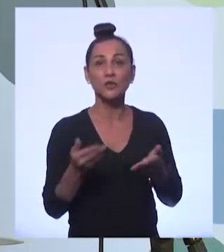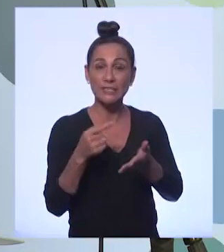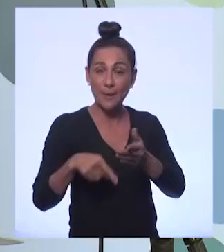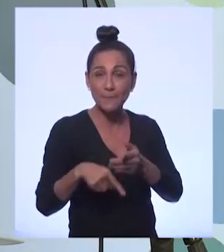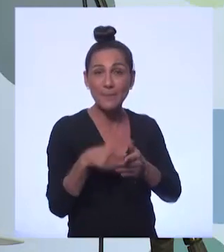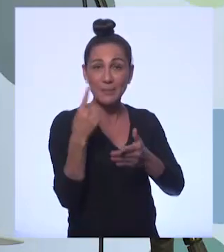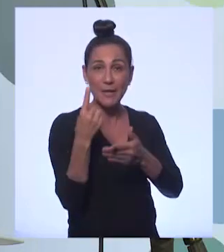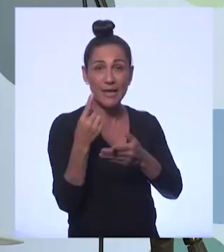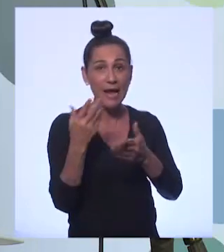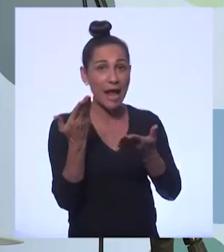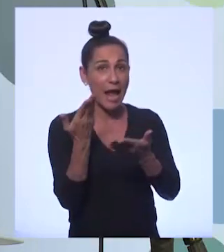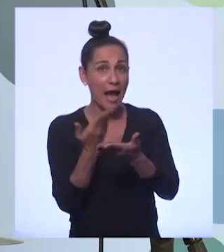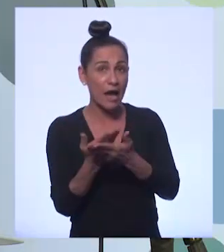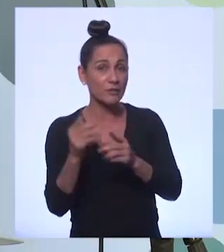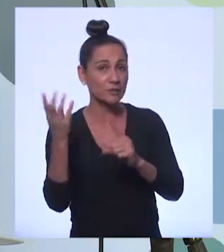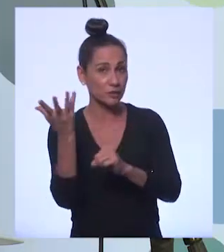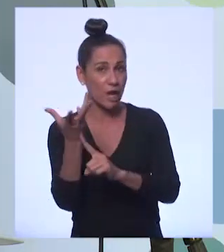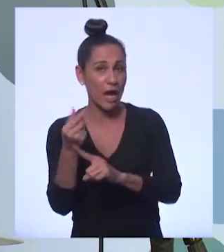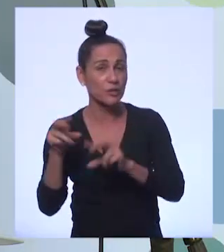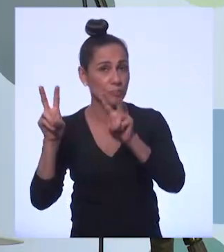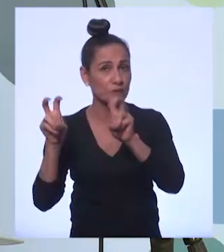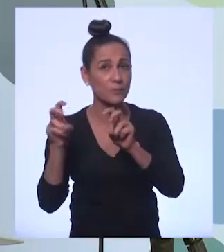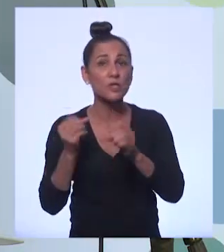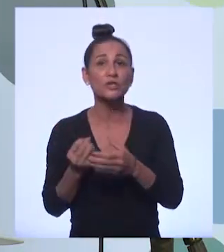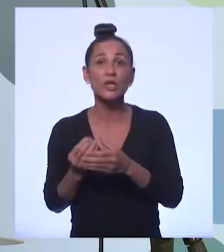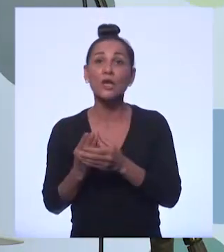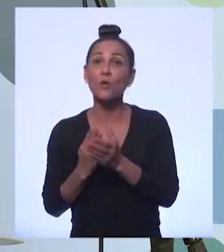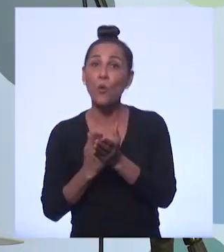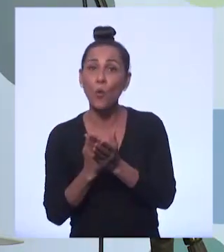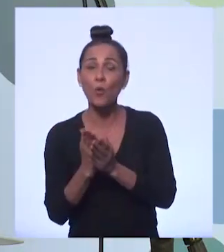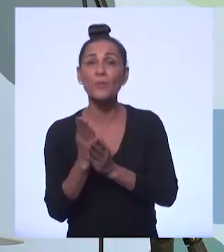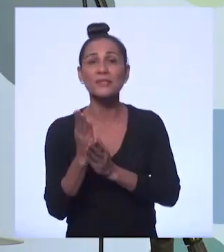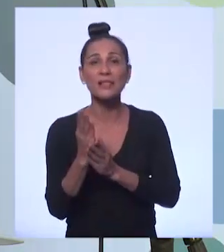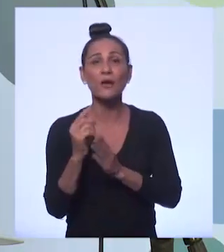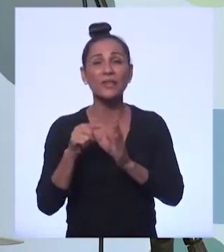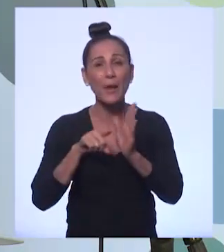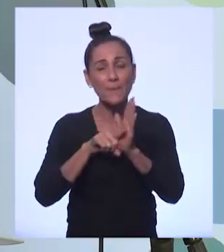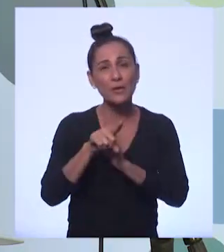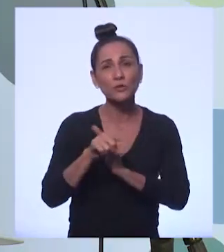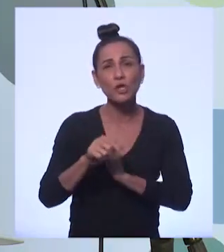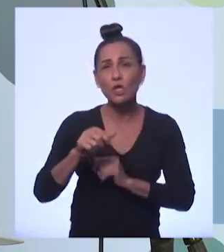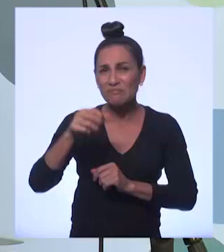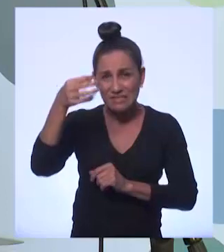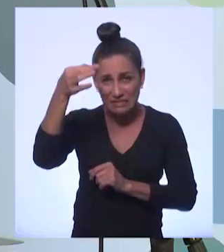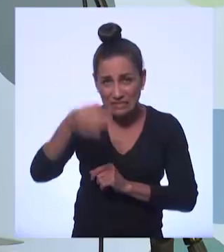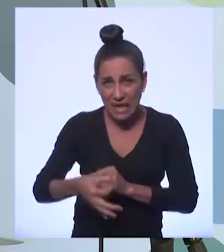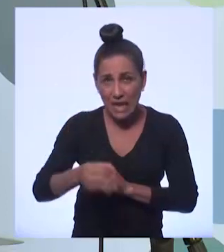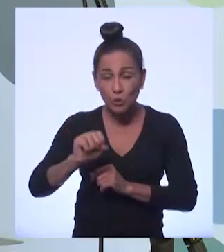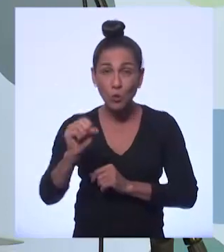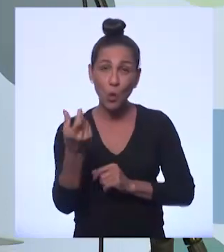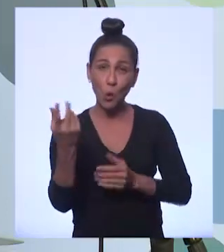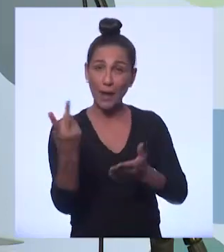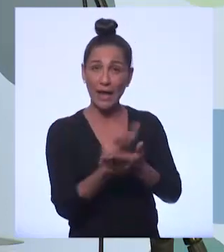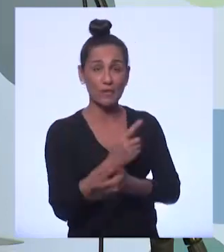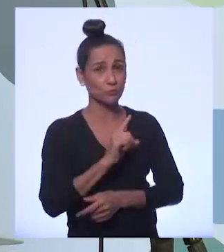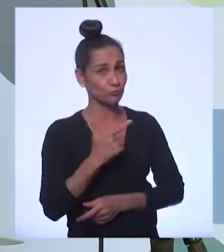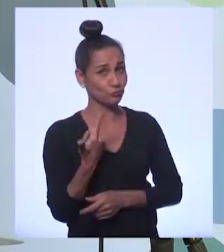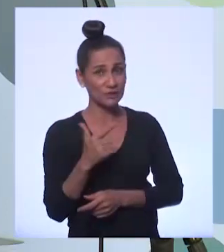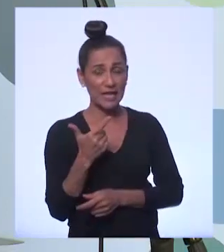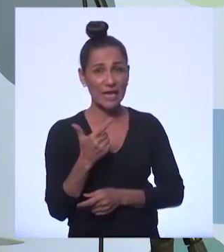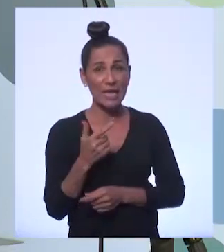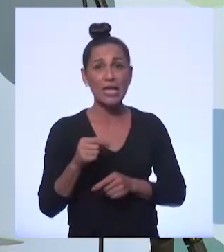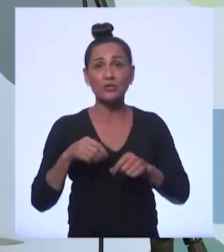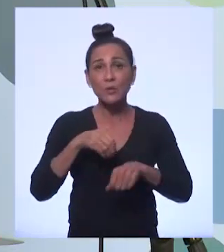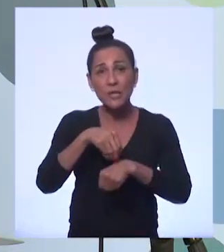assunto. Então agora eu já queria introduzir a pergunta, que não tem certo ou errado. Eu também não quero